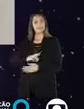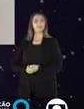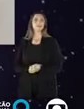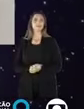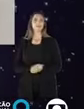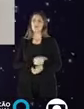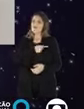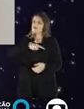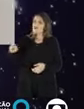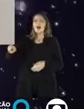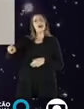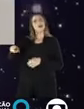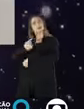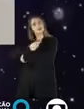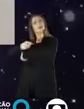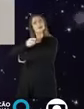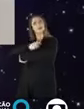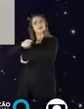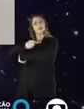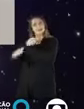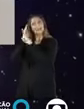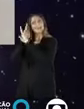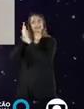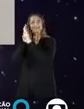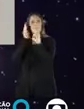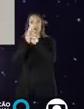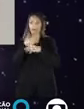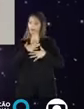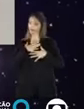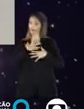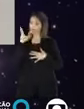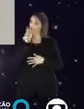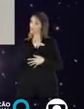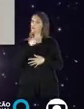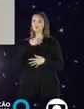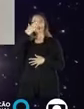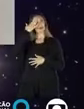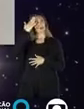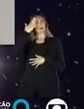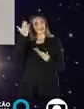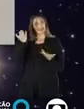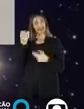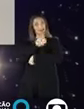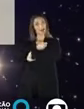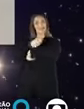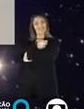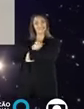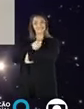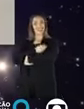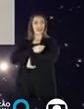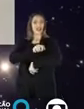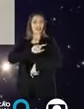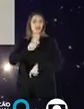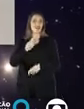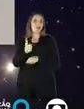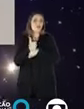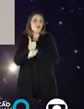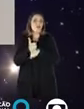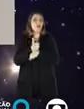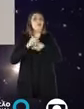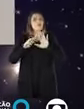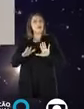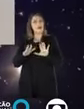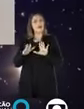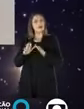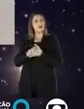têm se descoberto, enfim, grandes cozinheiros, não necessariamente que nasceram com o dom da cozinha e tudo mais, mas descobriram